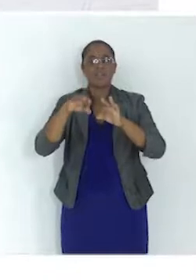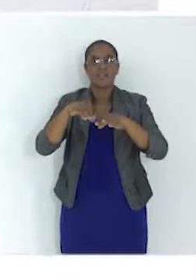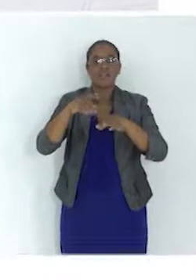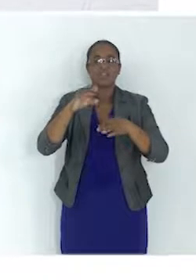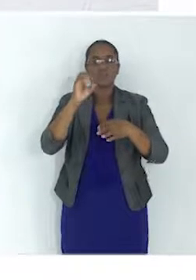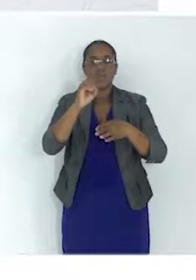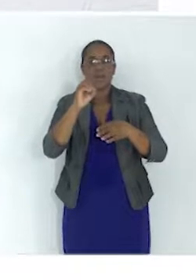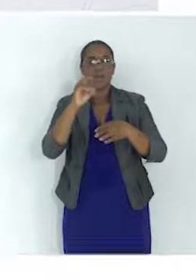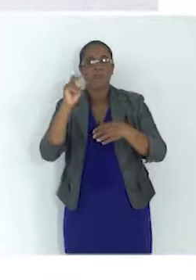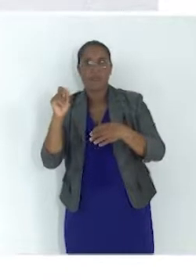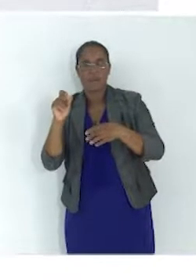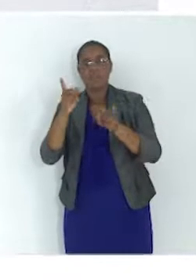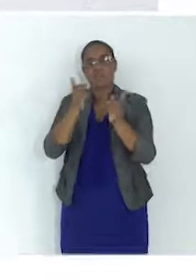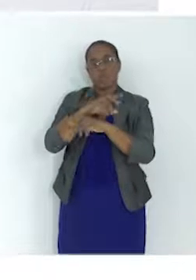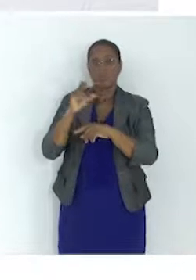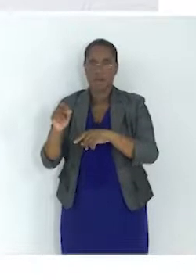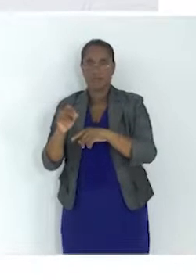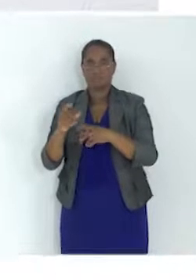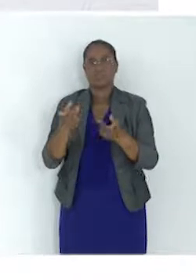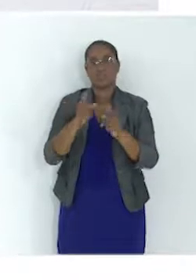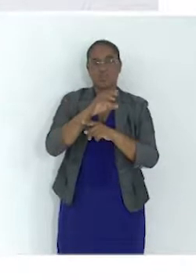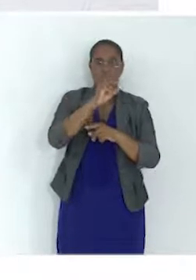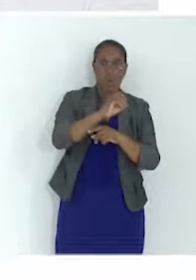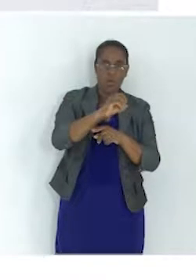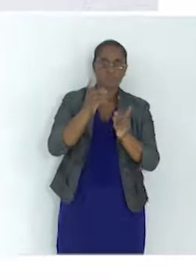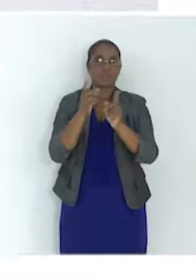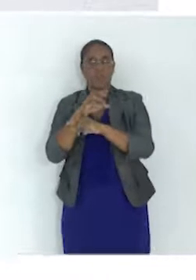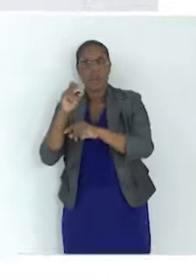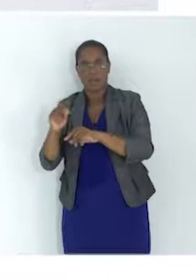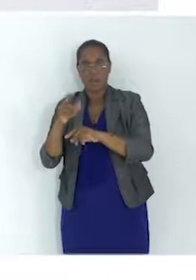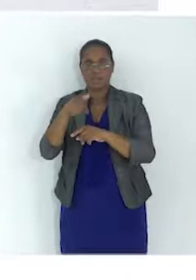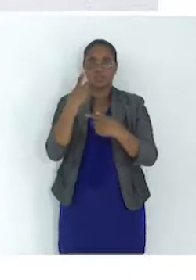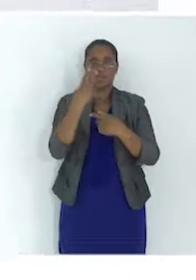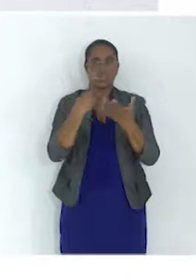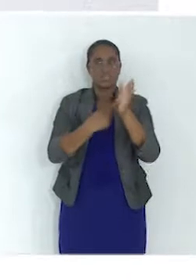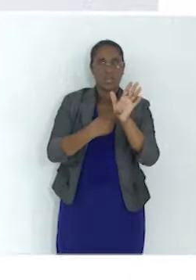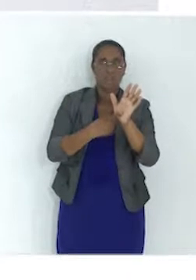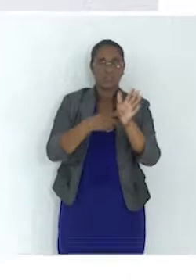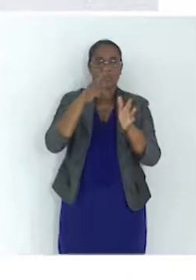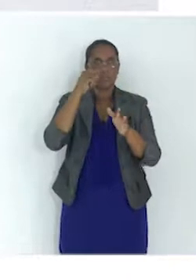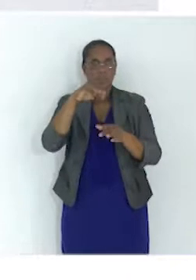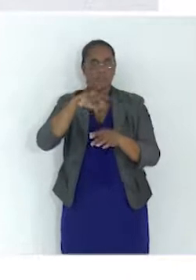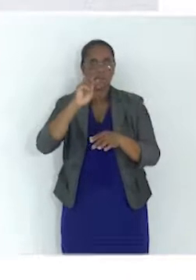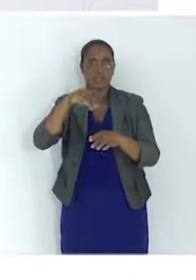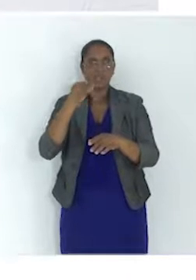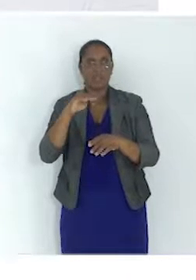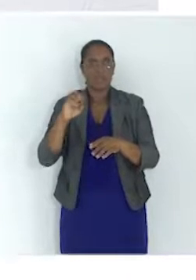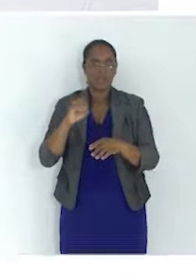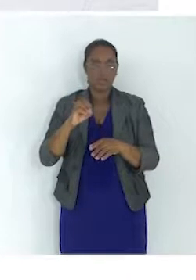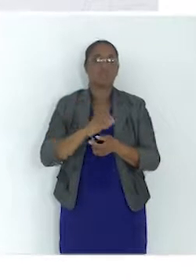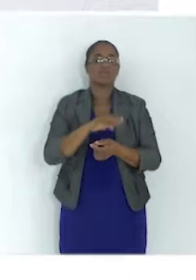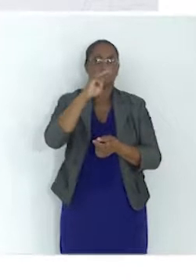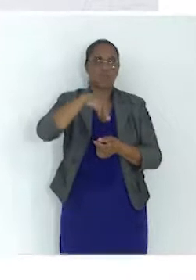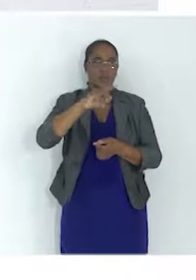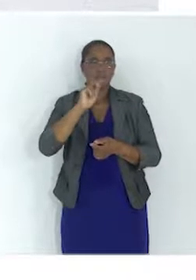aqui dois exemplos. Menino, menina. Médico, médica. Quando o nome termina em